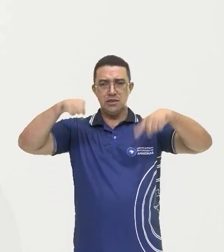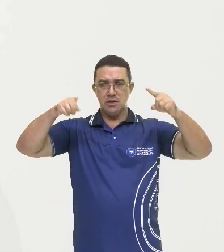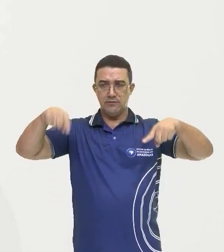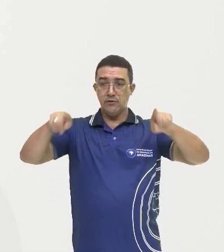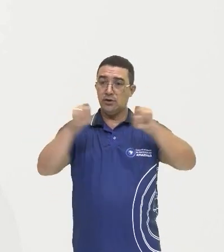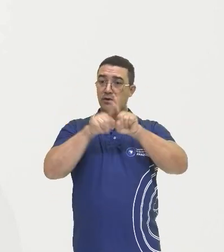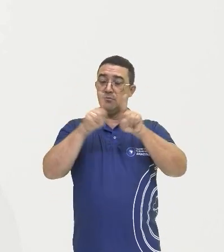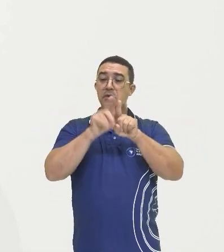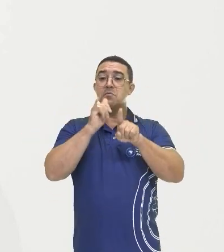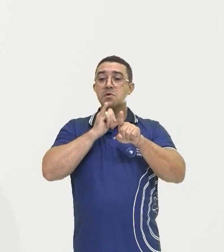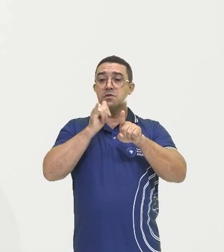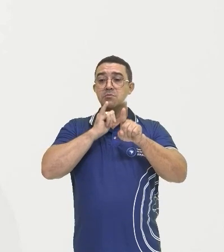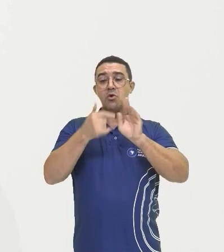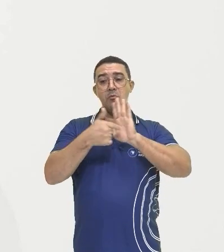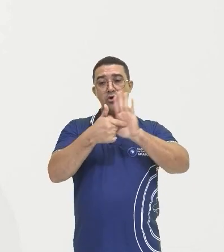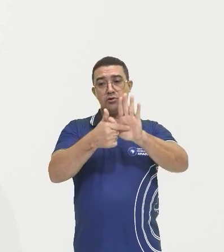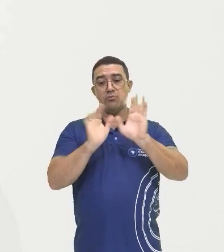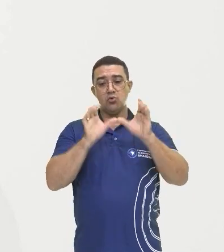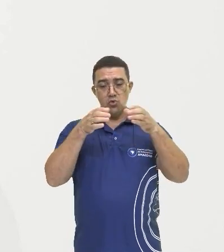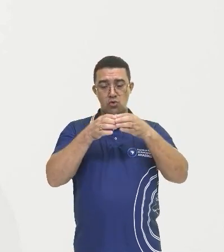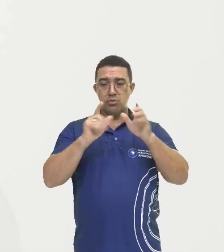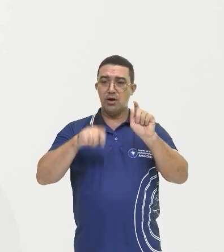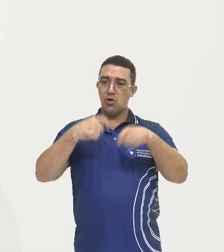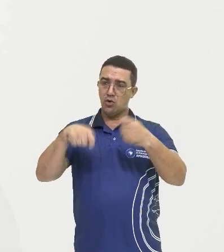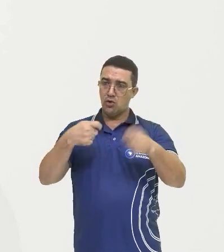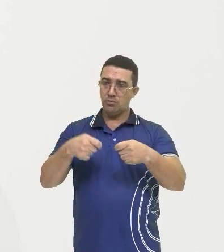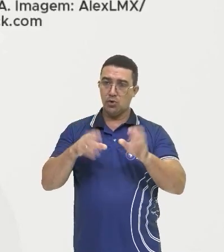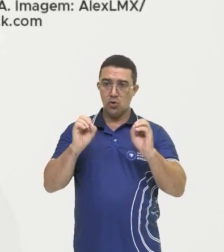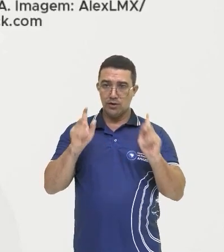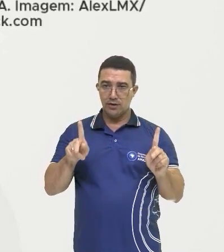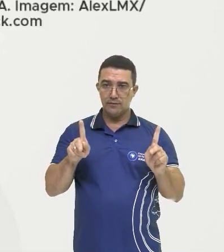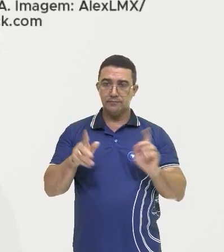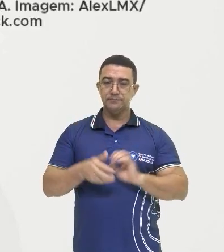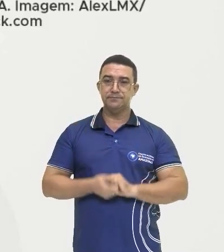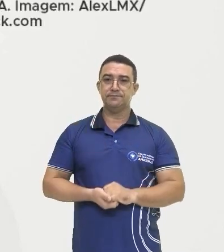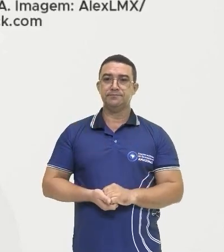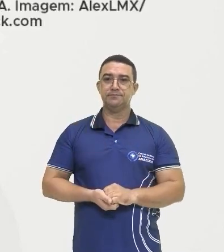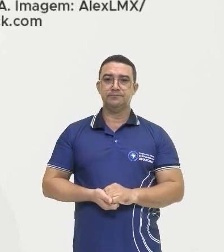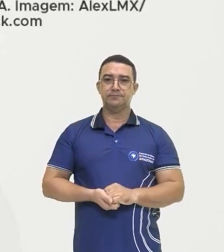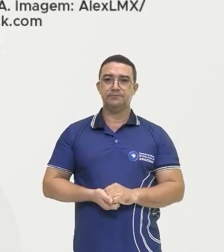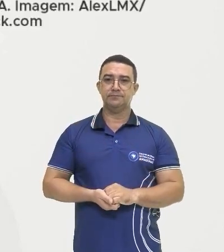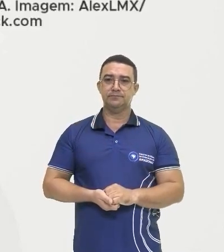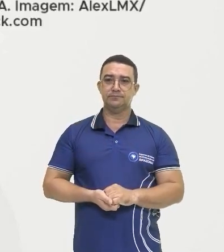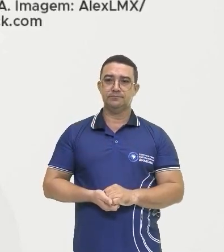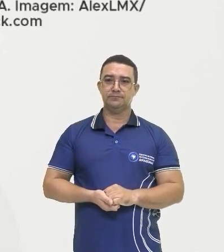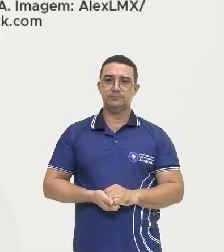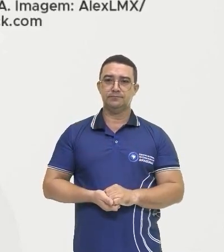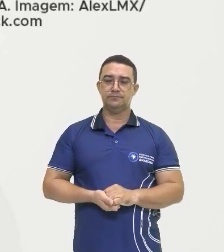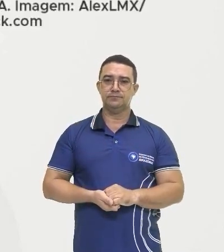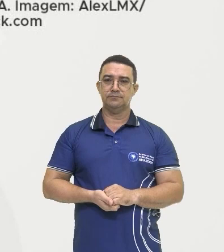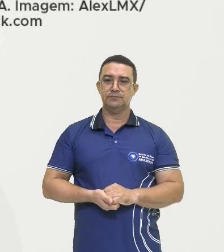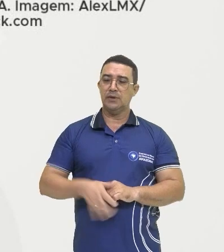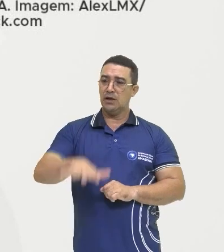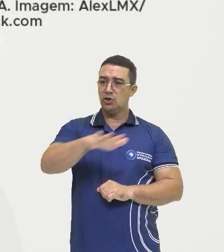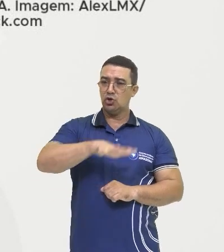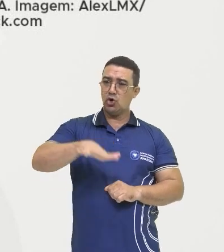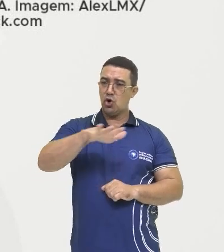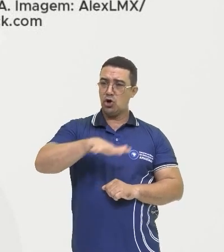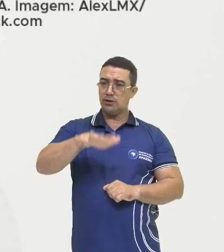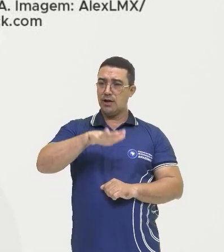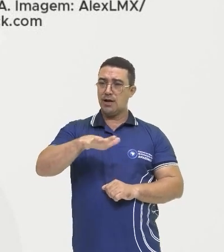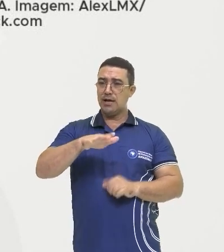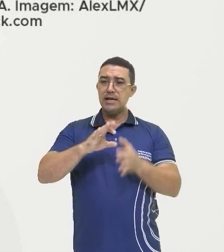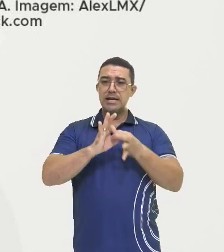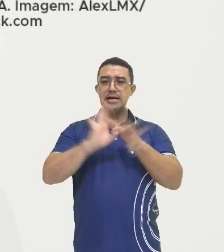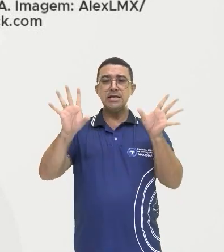econômico que se enquadra dentro desses níveis aqui. Tudo bem? Vamos ao primeiro aqui. Olha só, zona de